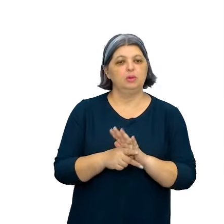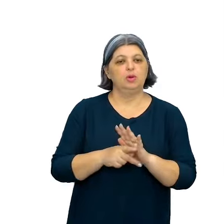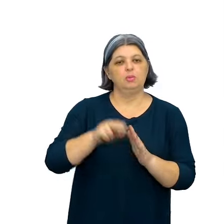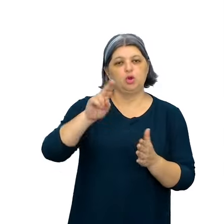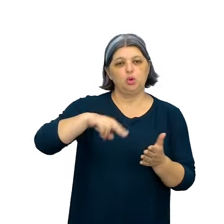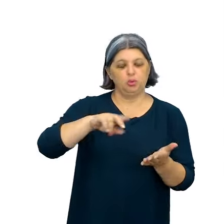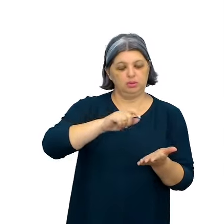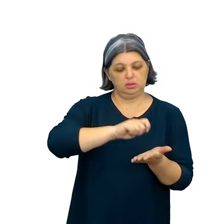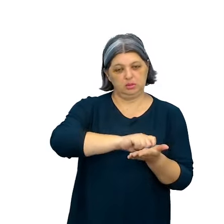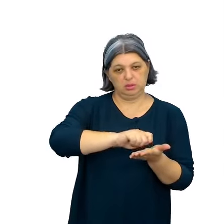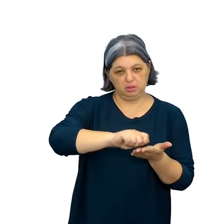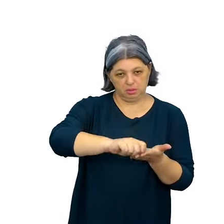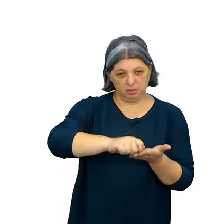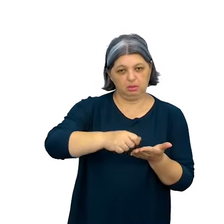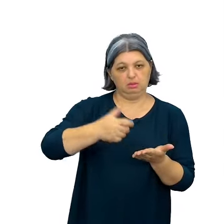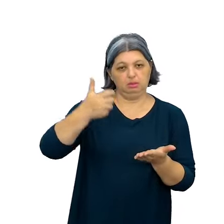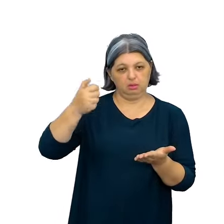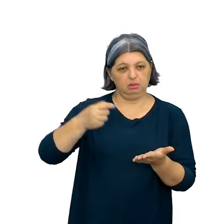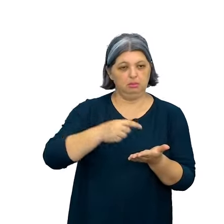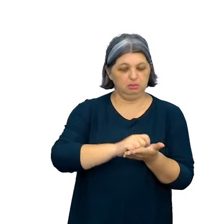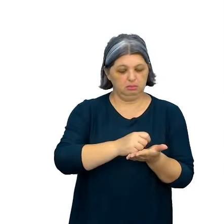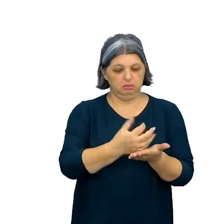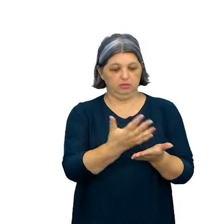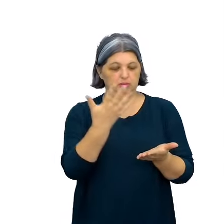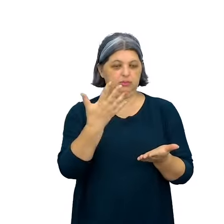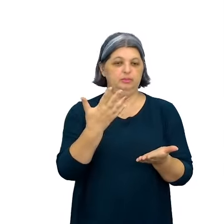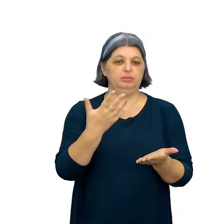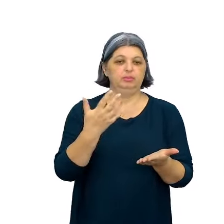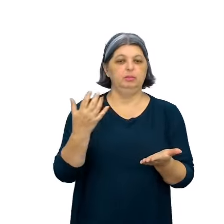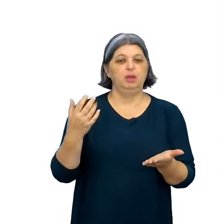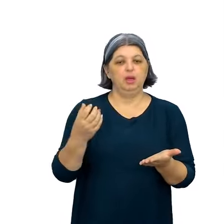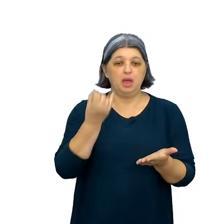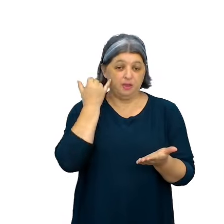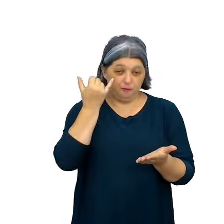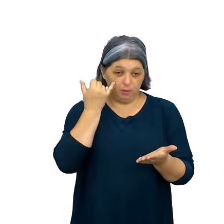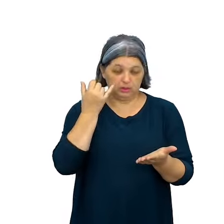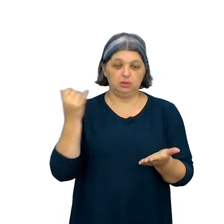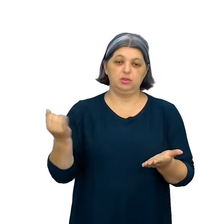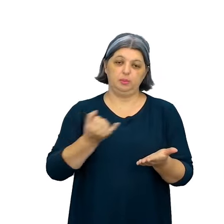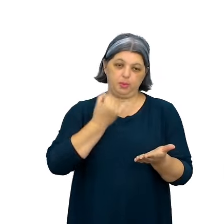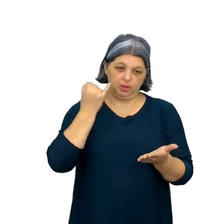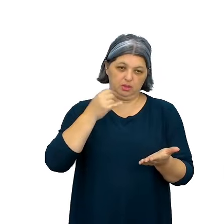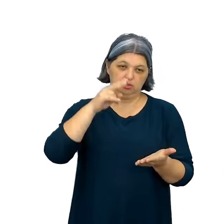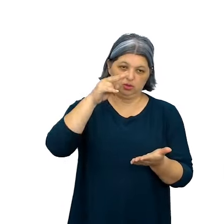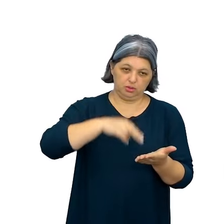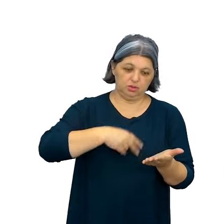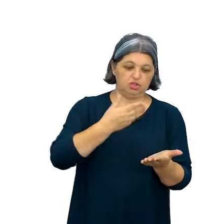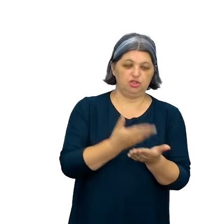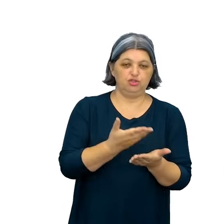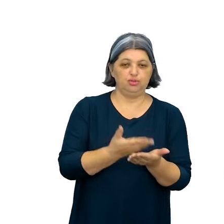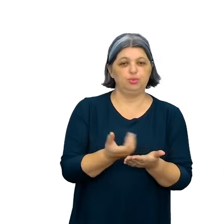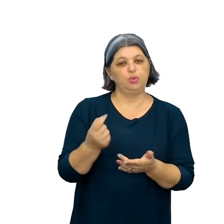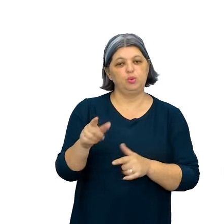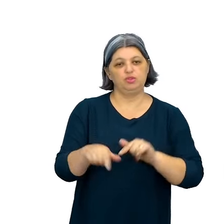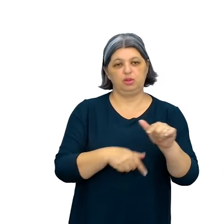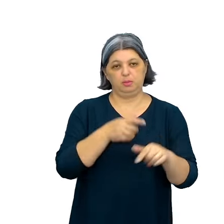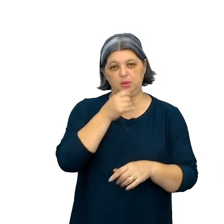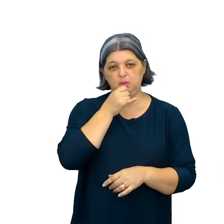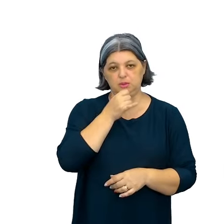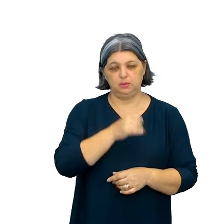de caneta marca-texto para iluminar informações relevantes numa leitura de estudo ou de trabalho, por exemplo.